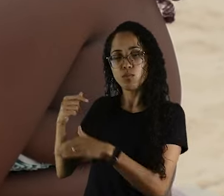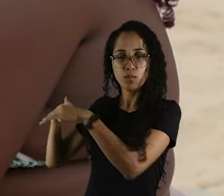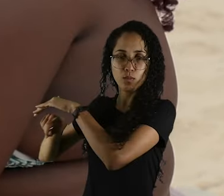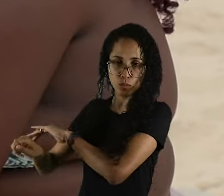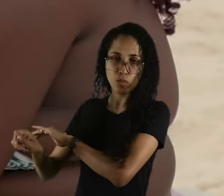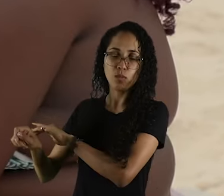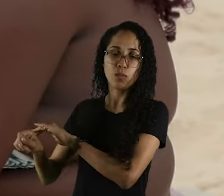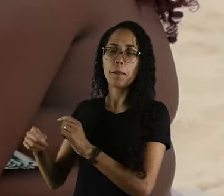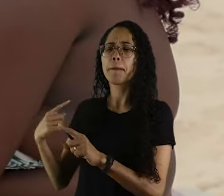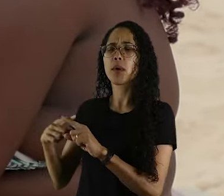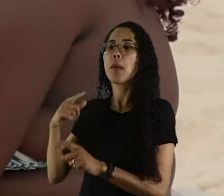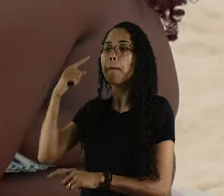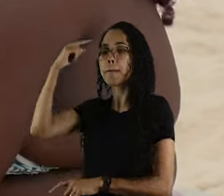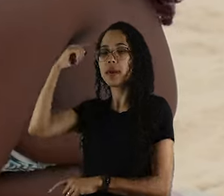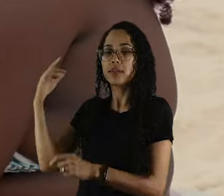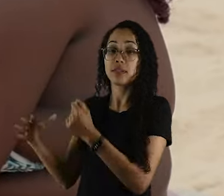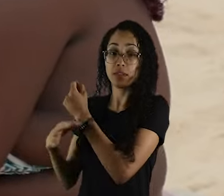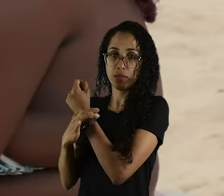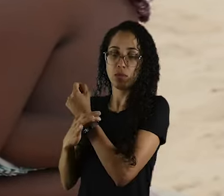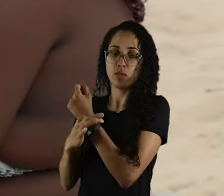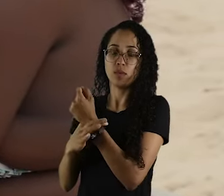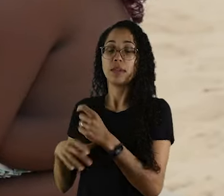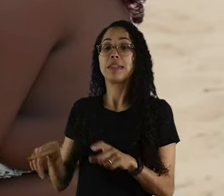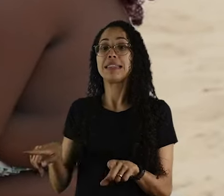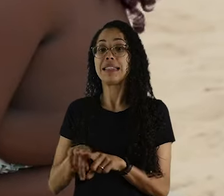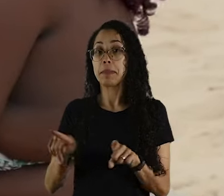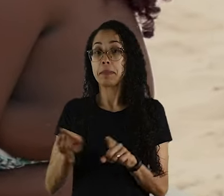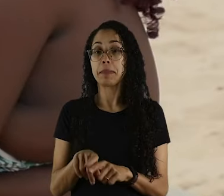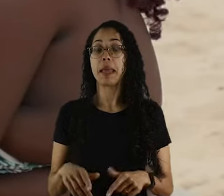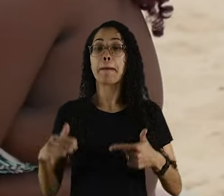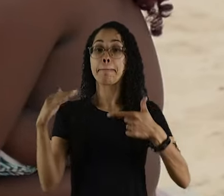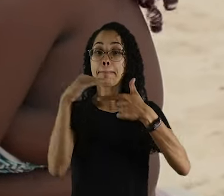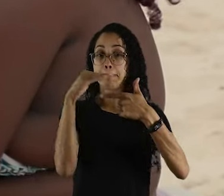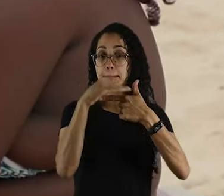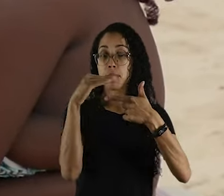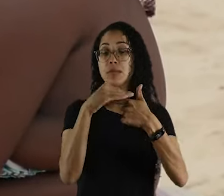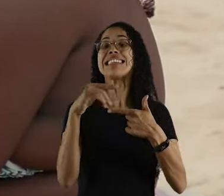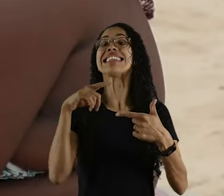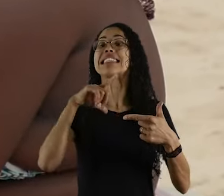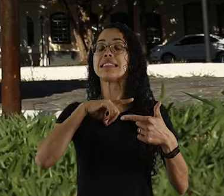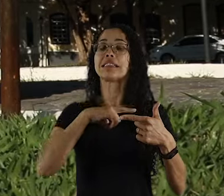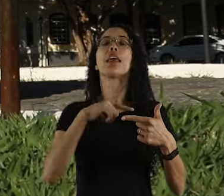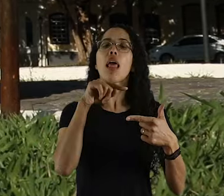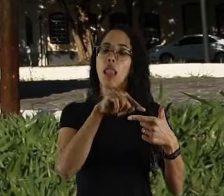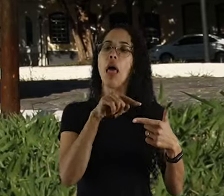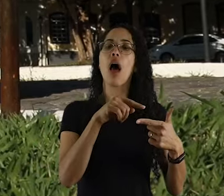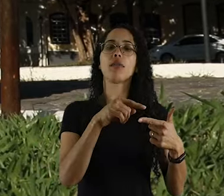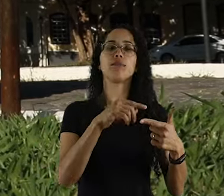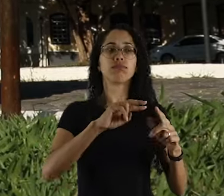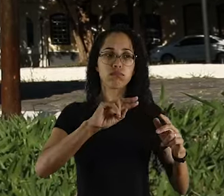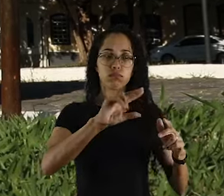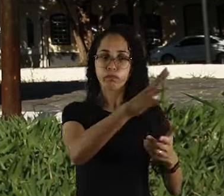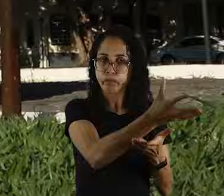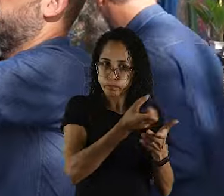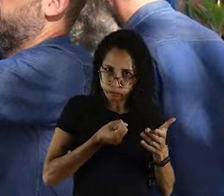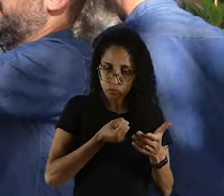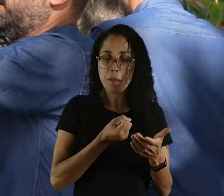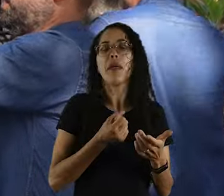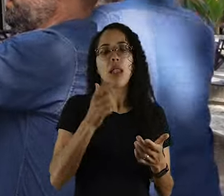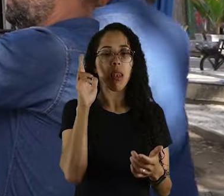deixar lá. E de banco virtual, tem alguns bancos virtuais hoje que tem um rendimento que eu considero legal. Eu vi pelo meu marido, né, a